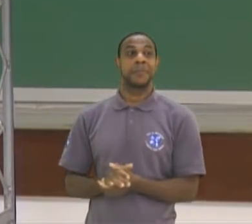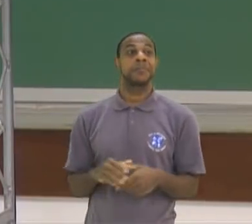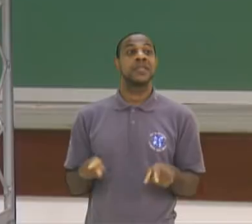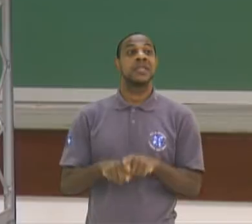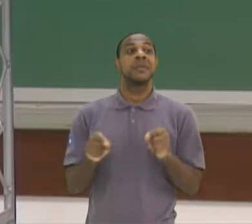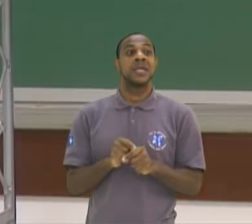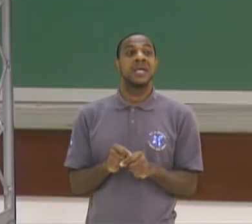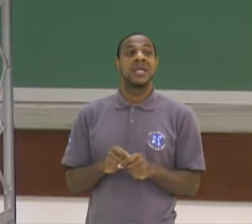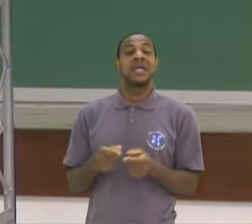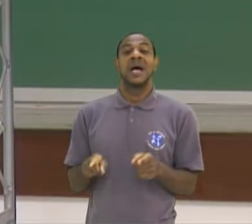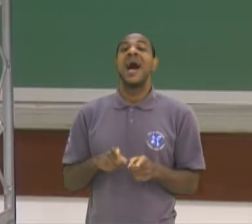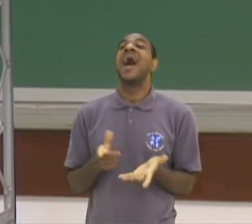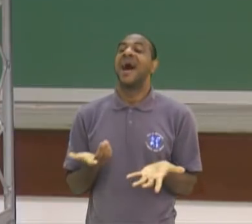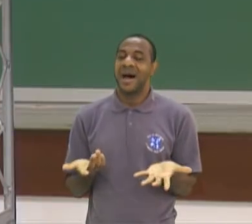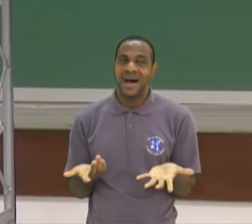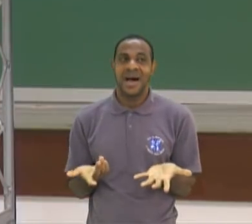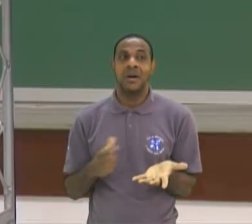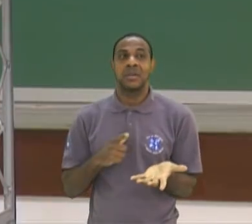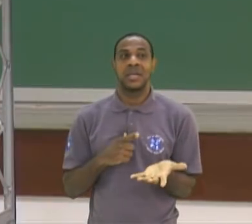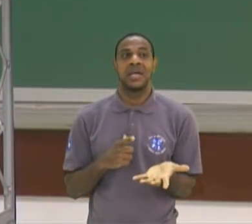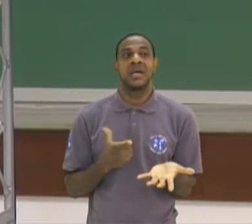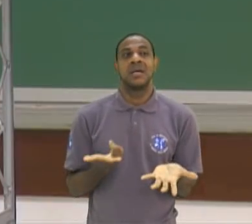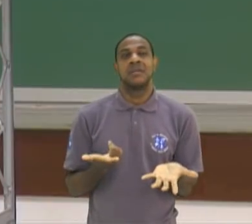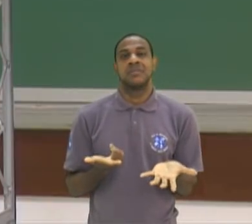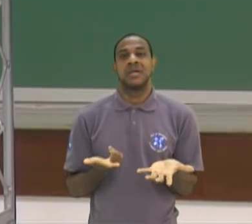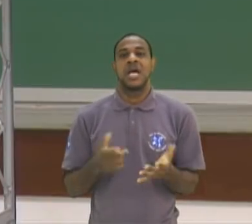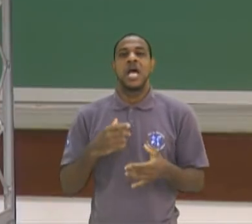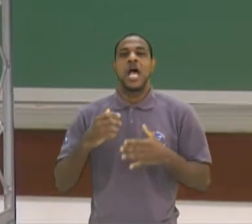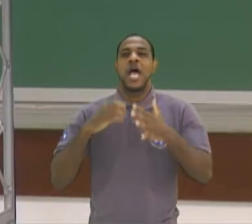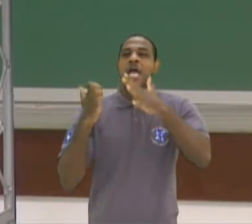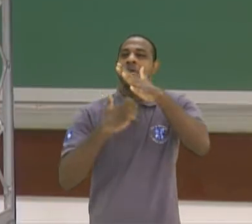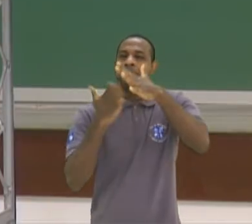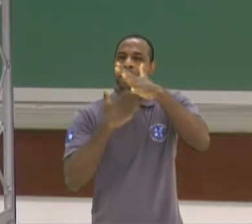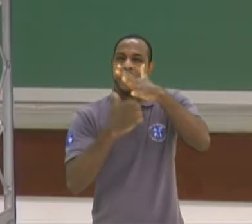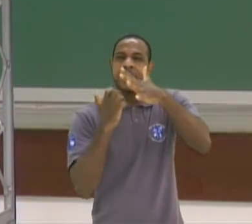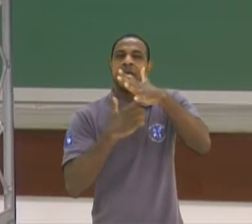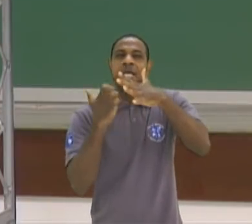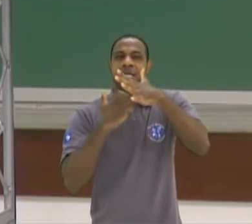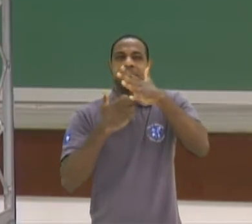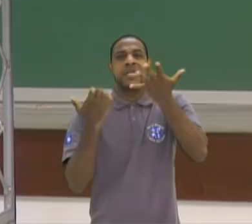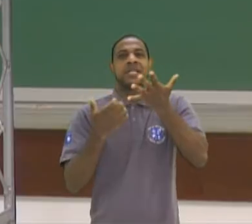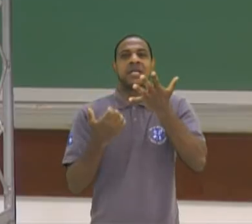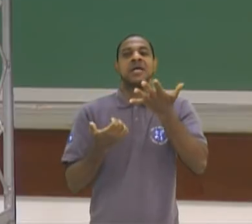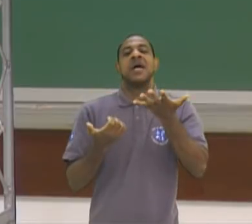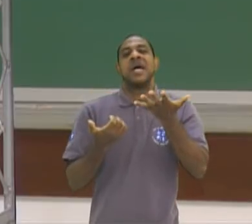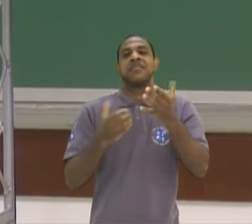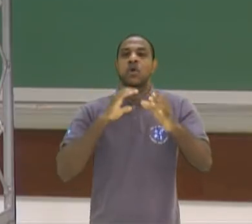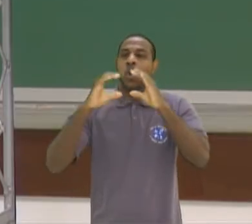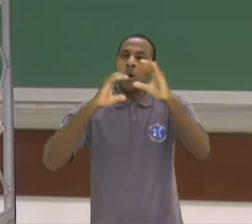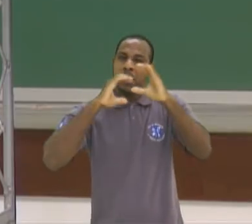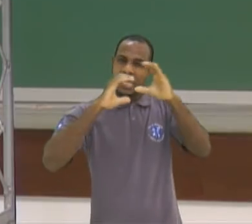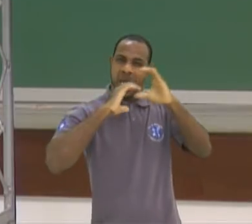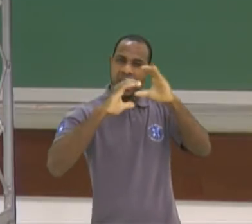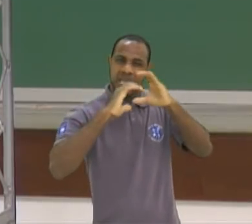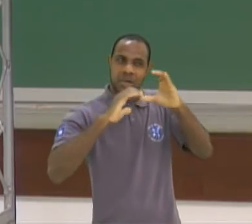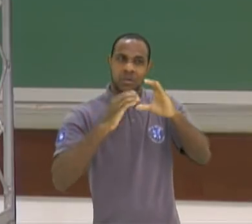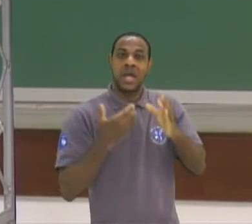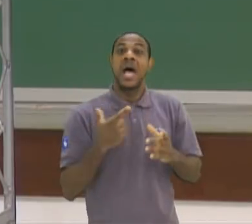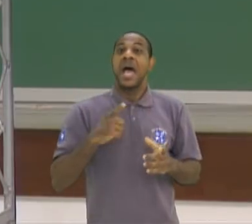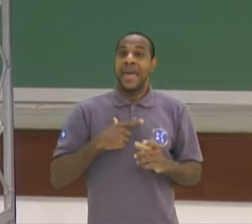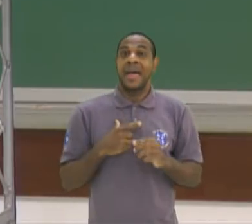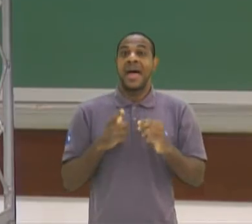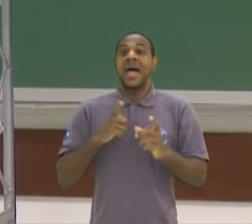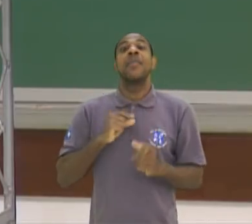nacionalizou as telecomunicações. Mais uma vez, empresas estrangeiras, principalmente ligadas aos Estados Unidos, eram donas